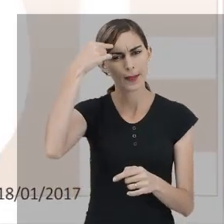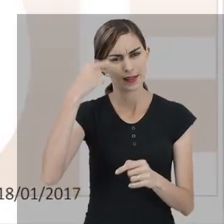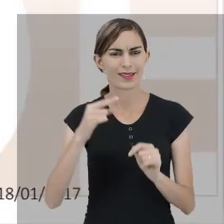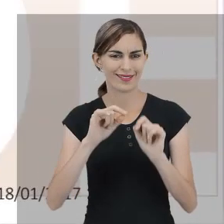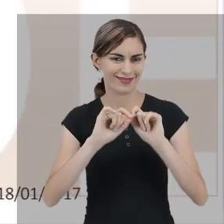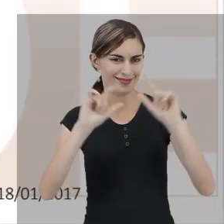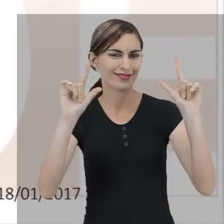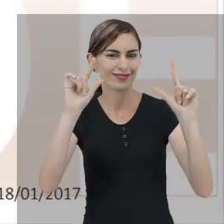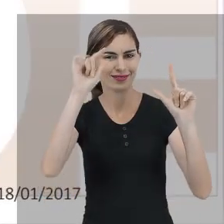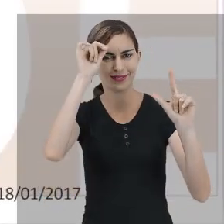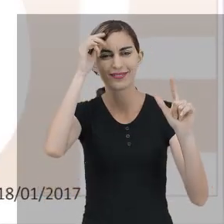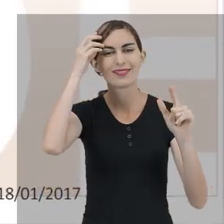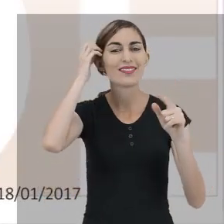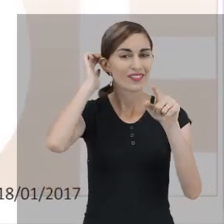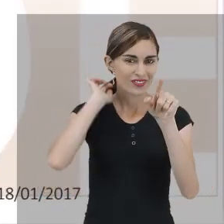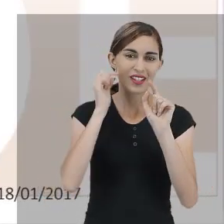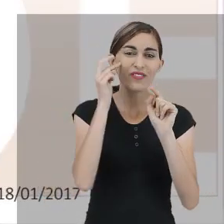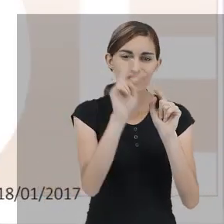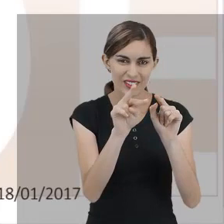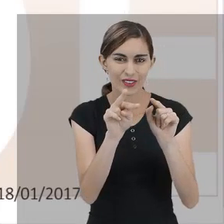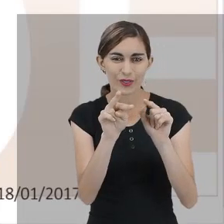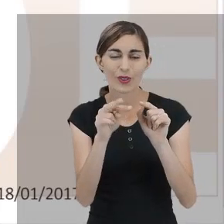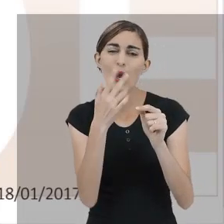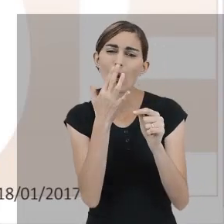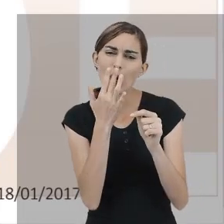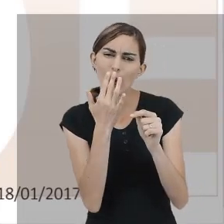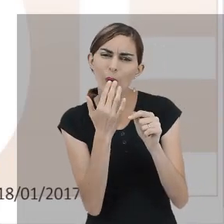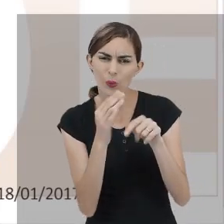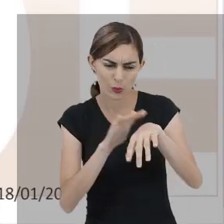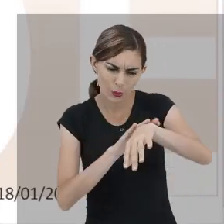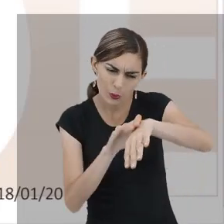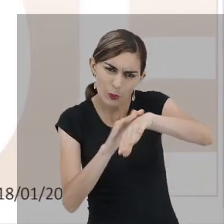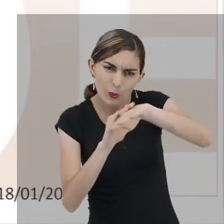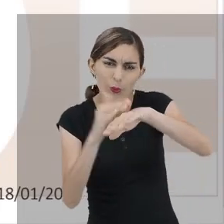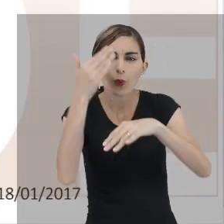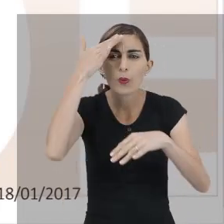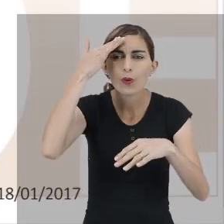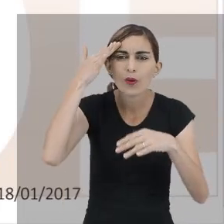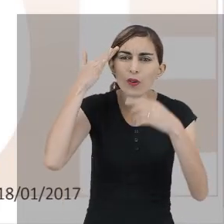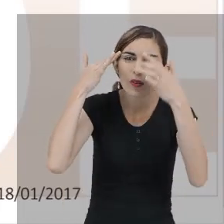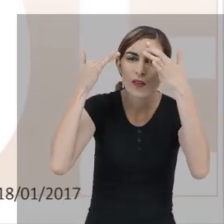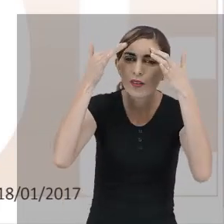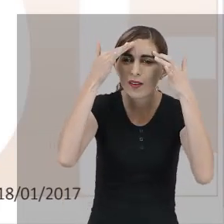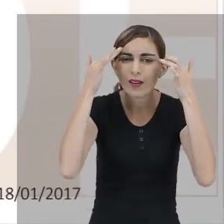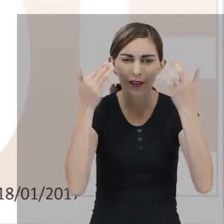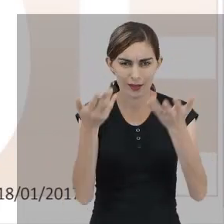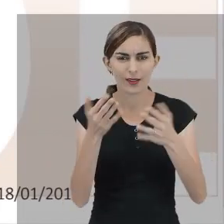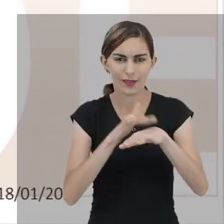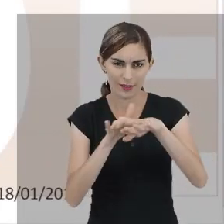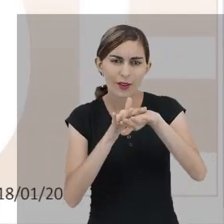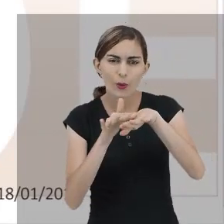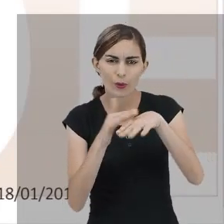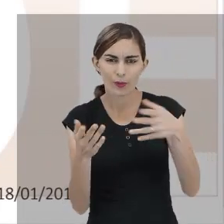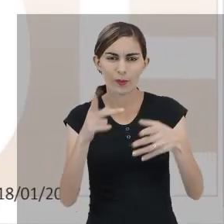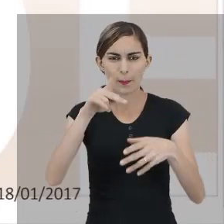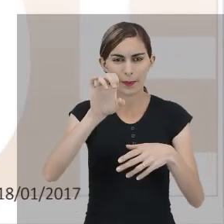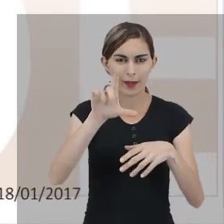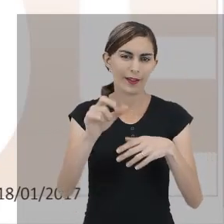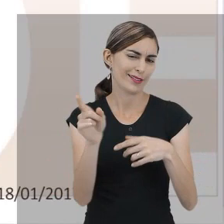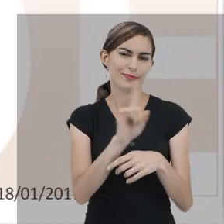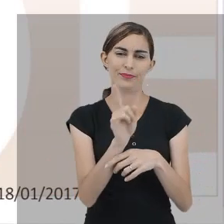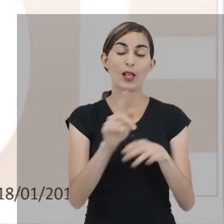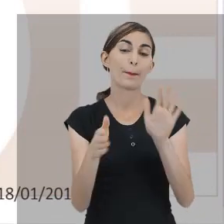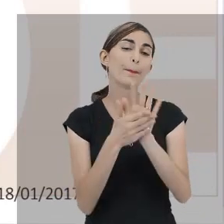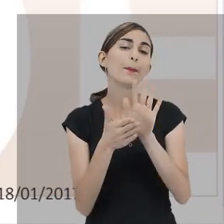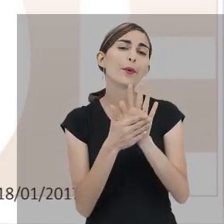pensar direitinho, ela não é bem a cor da pele da gente. Veja essa informação na tela.